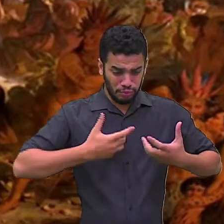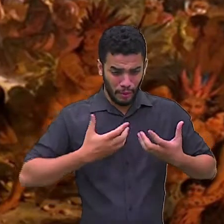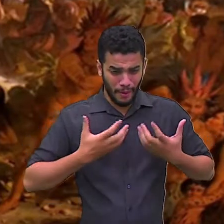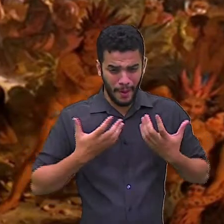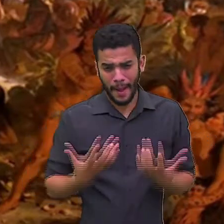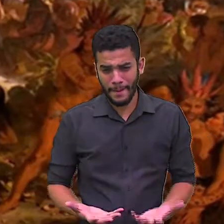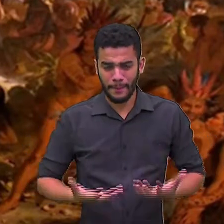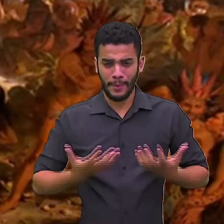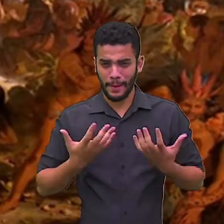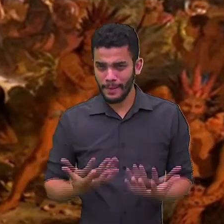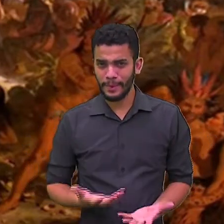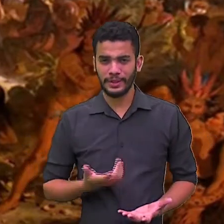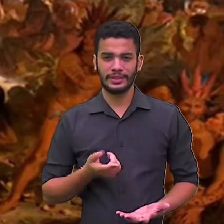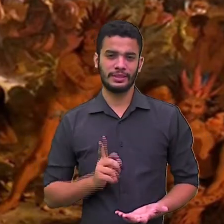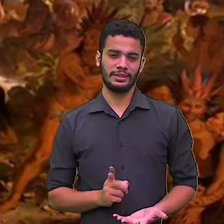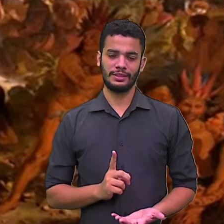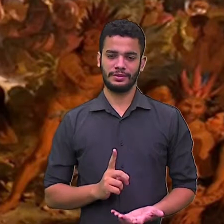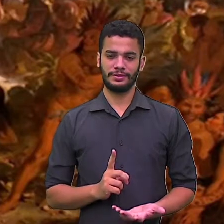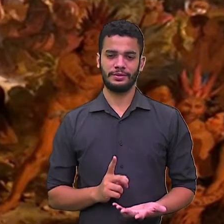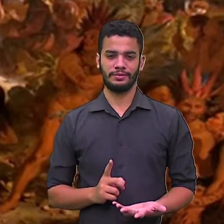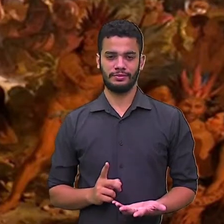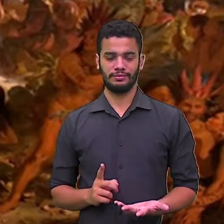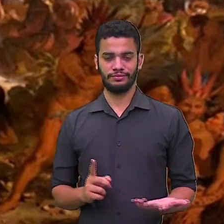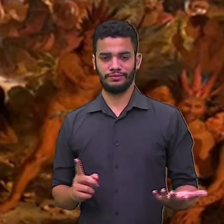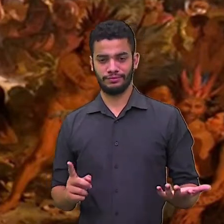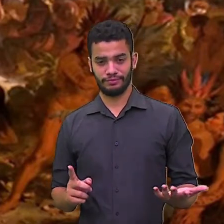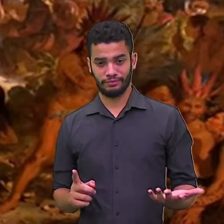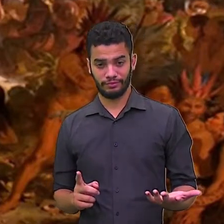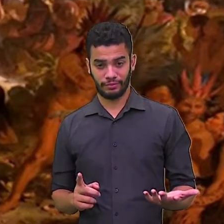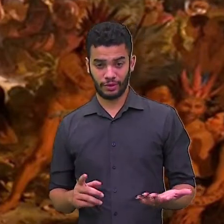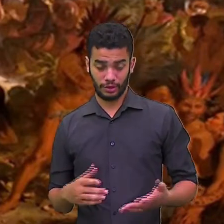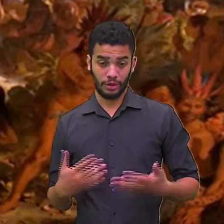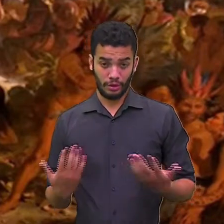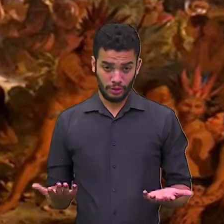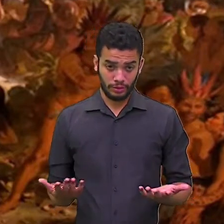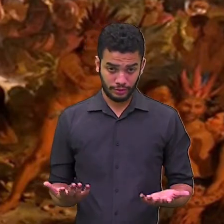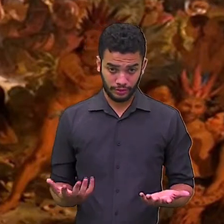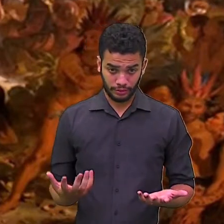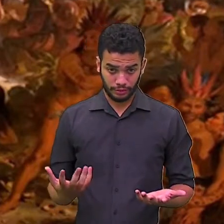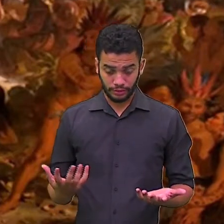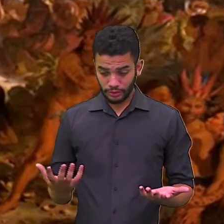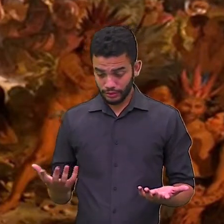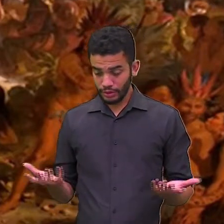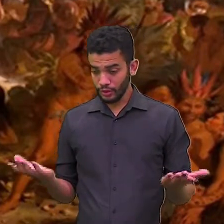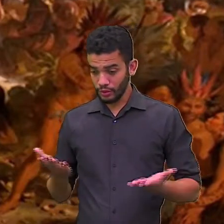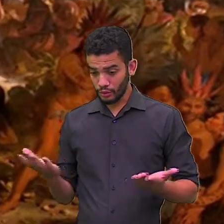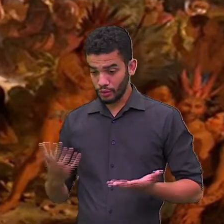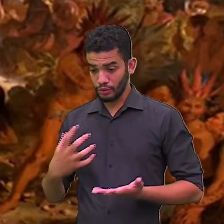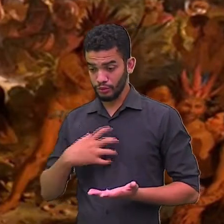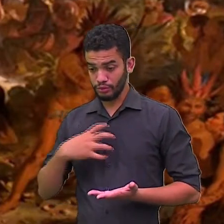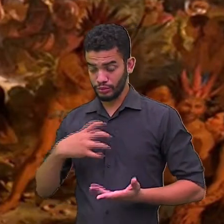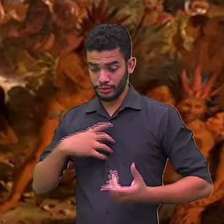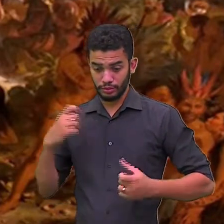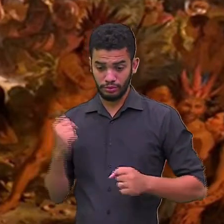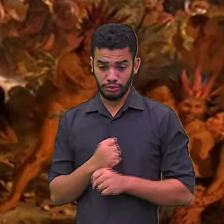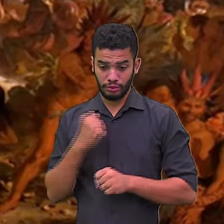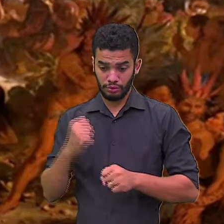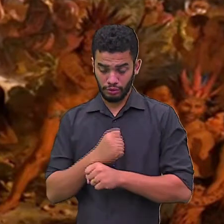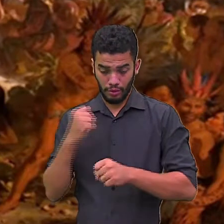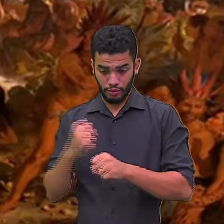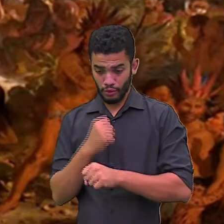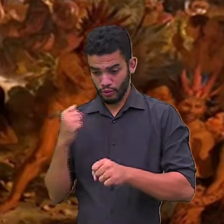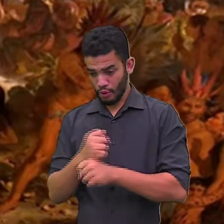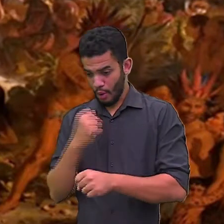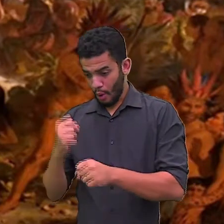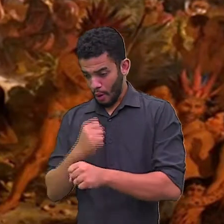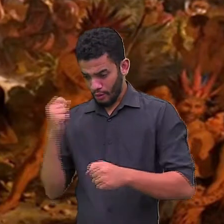cultura europeia era essa produção excedente. Além